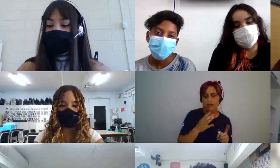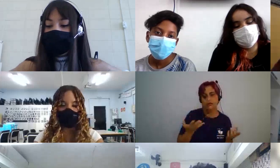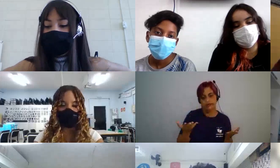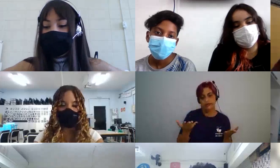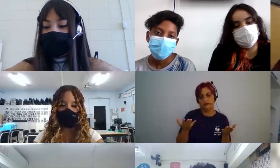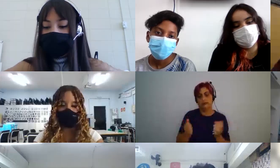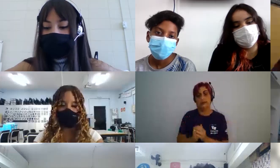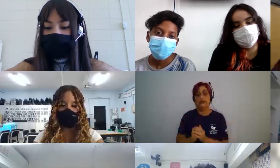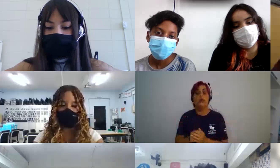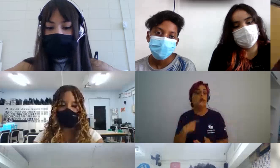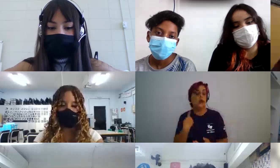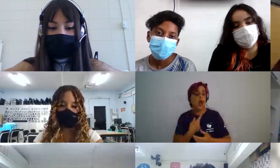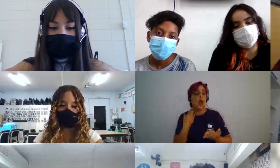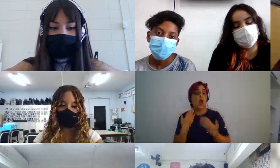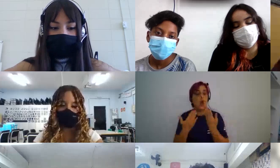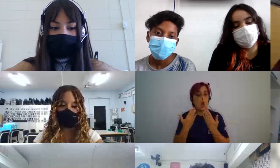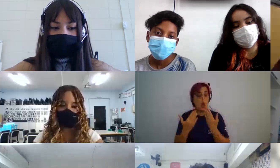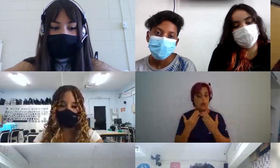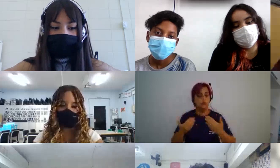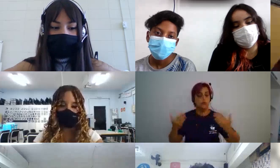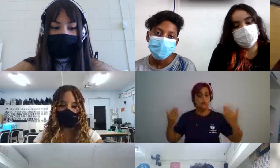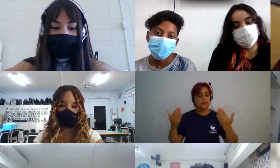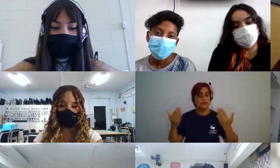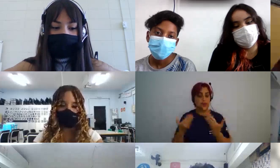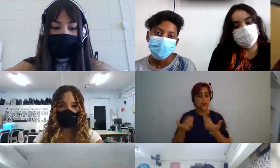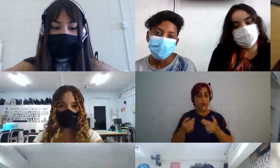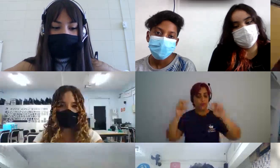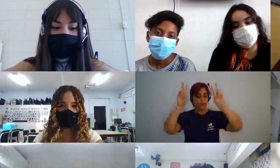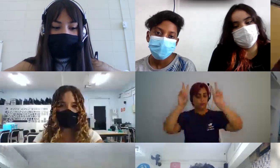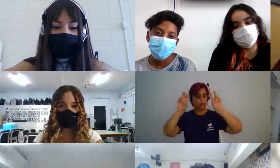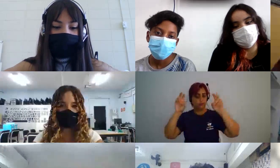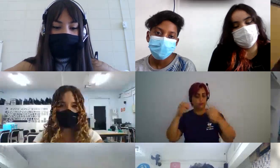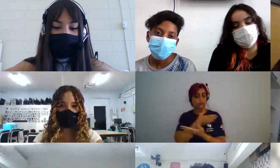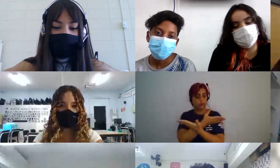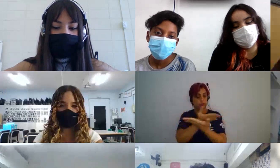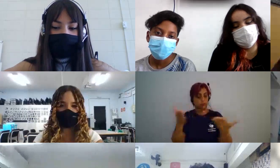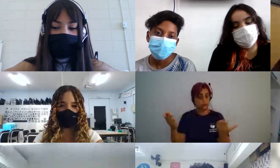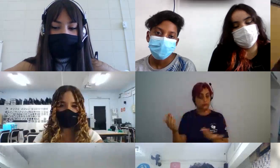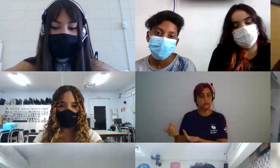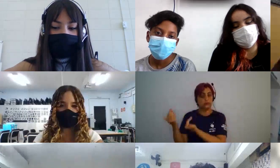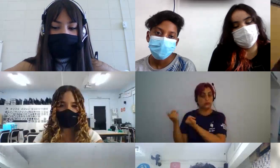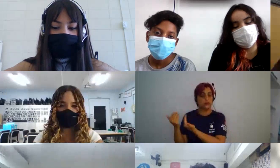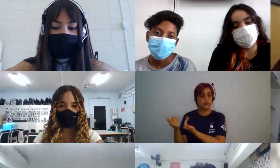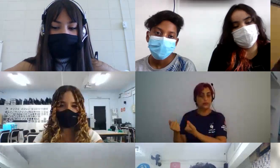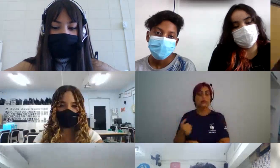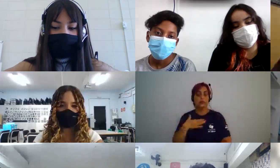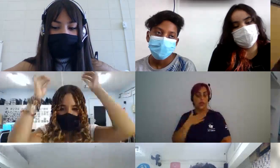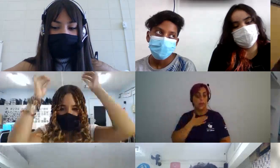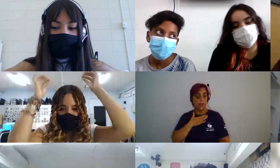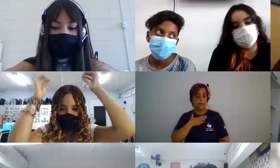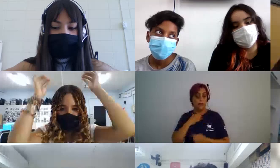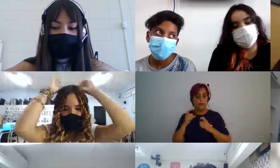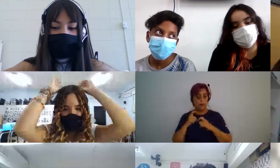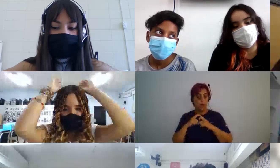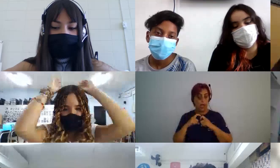gravidez. Mas vamos conversar aqui nessa tarde daquilo que diz respeito a vocês, adolescentes, a mim, que sou um médico de adolescentes, que quero